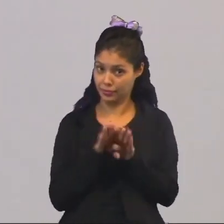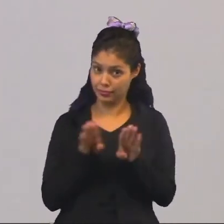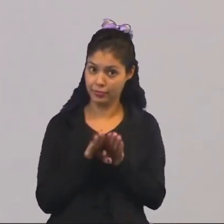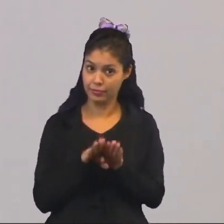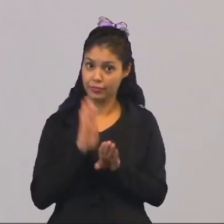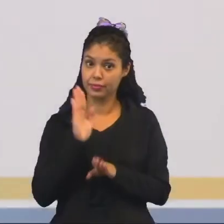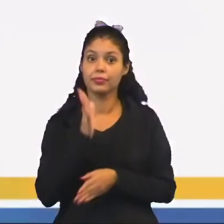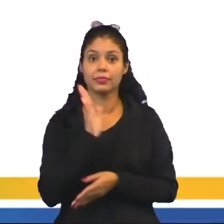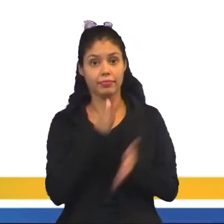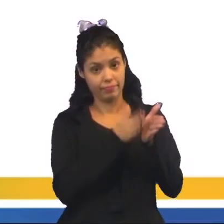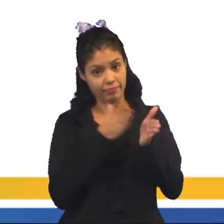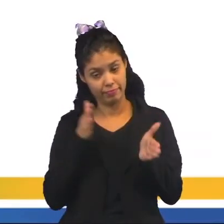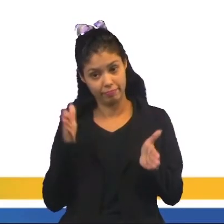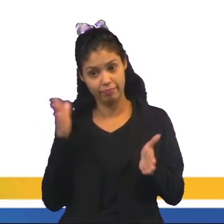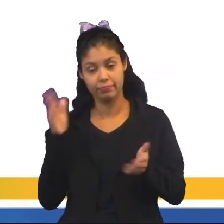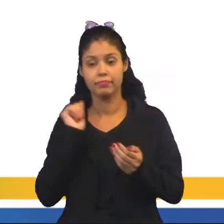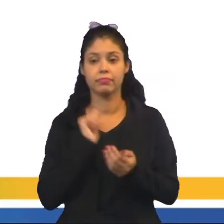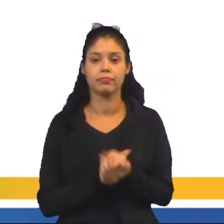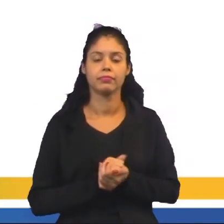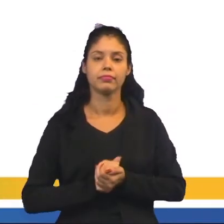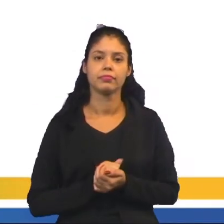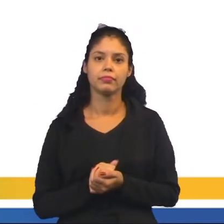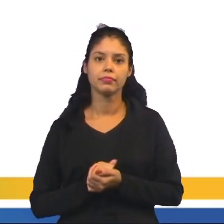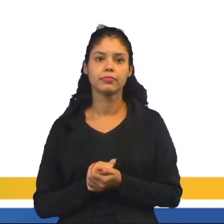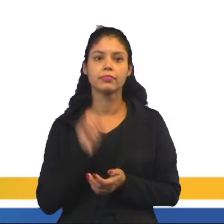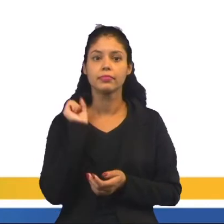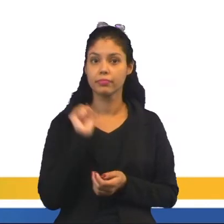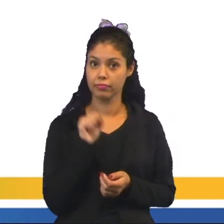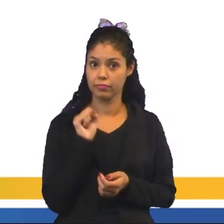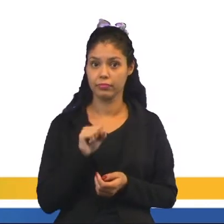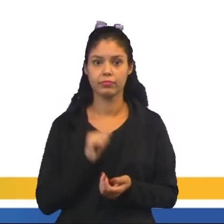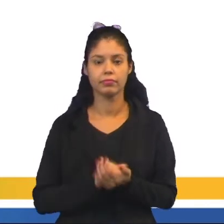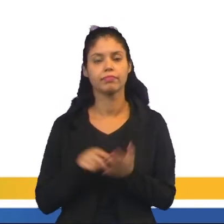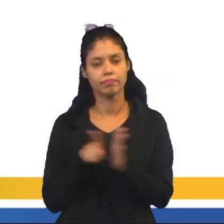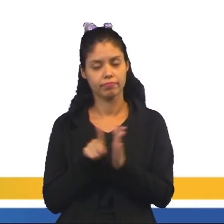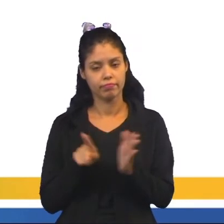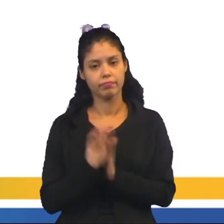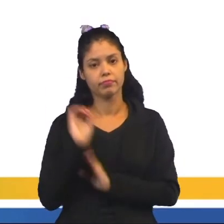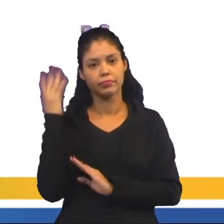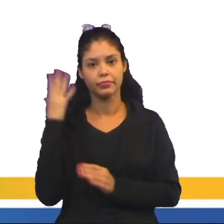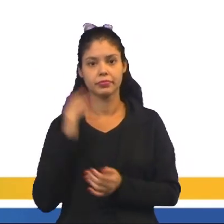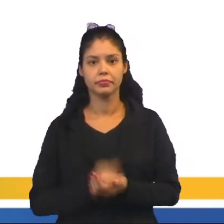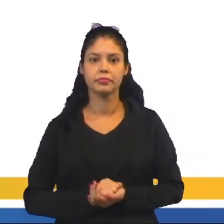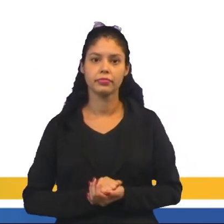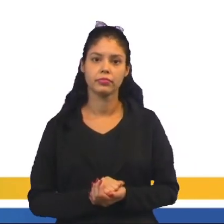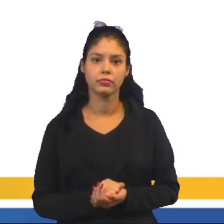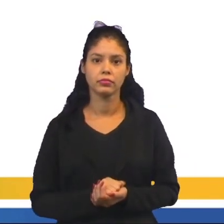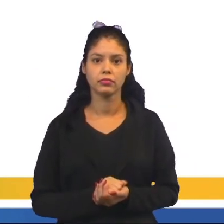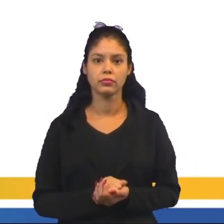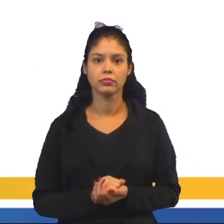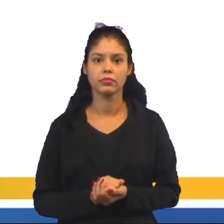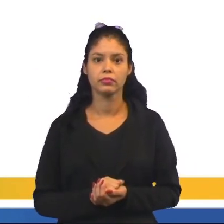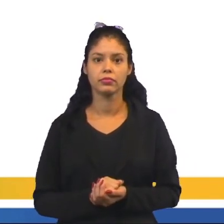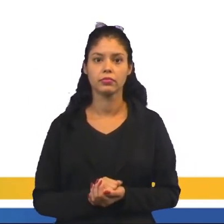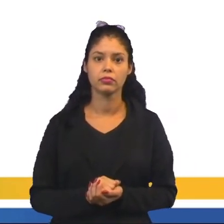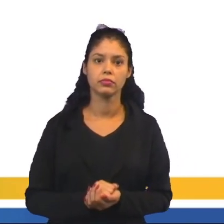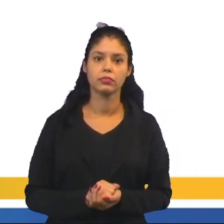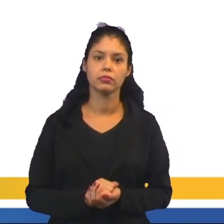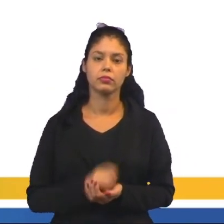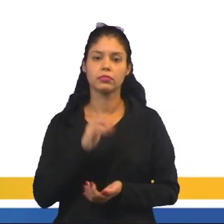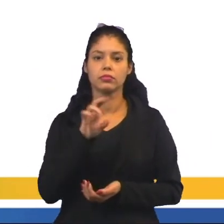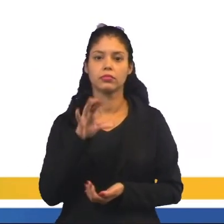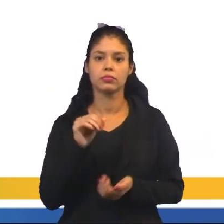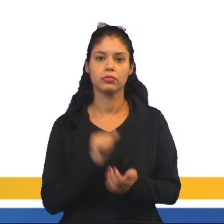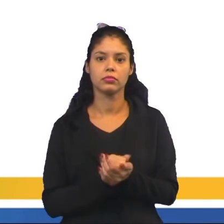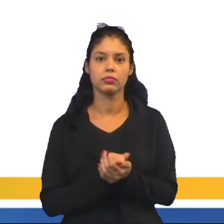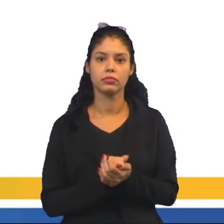já passei por essa situação e sei que isso aí é recorrente também, né? Bom, a síndrome do pescoço